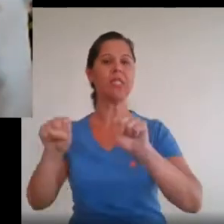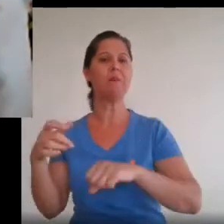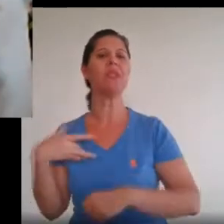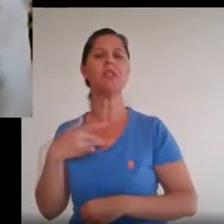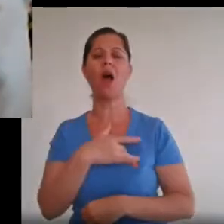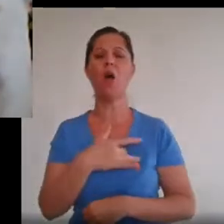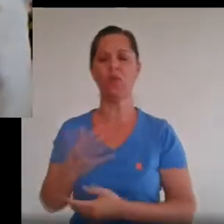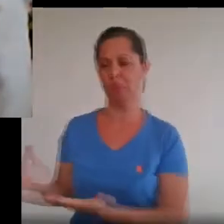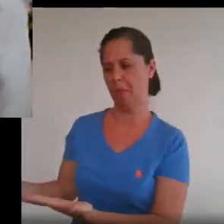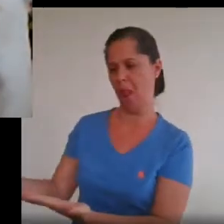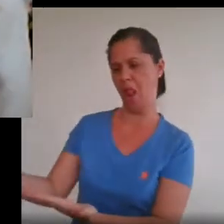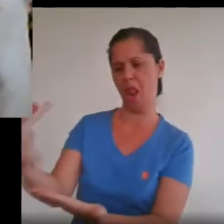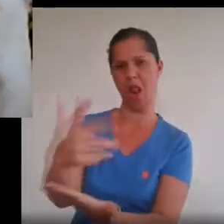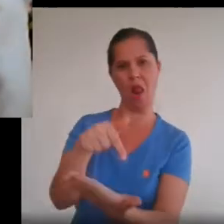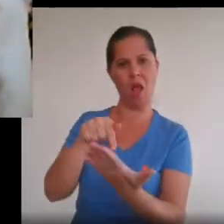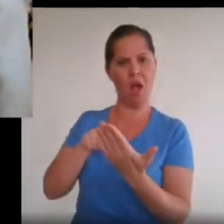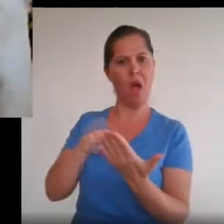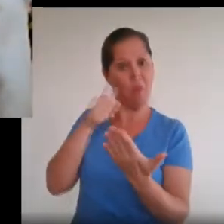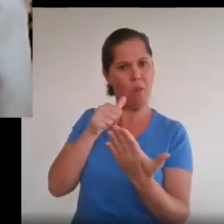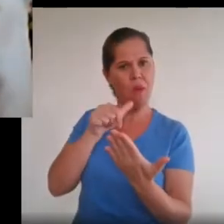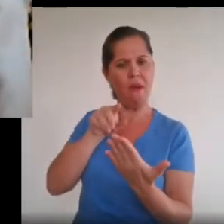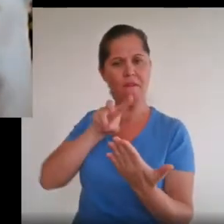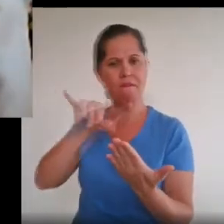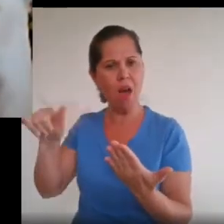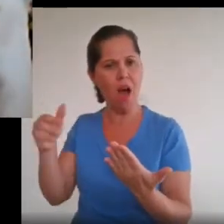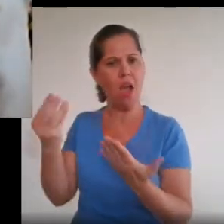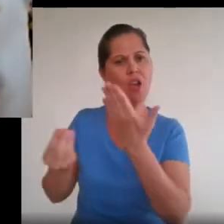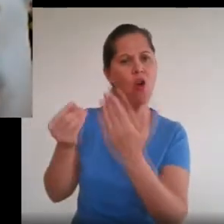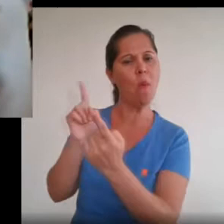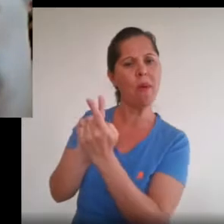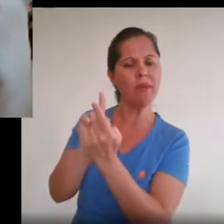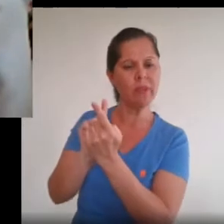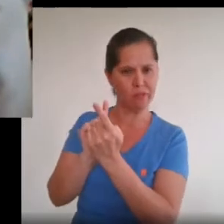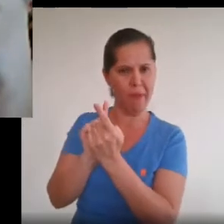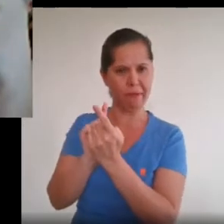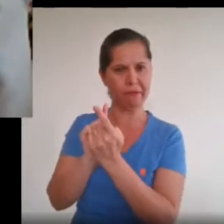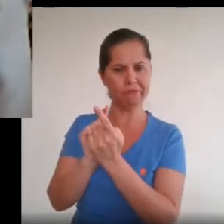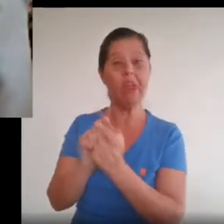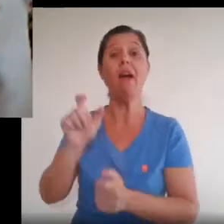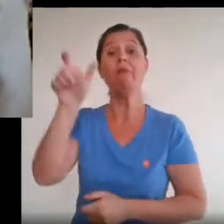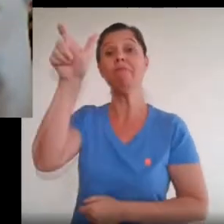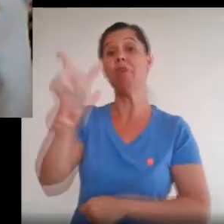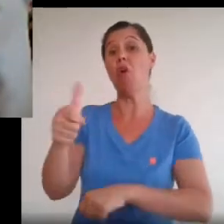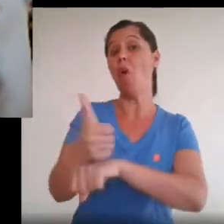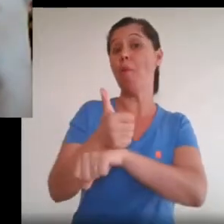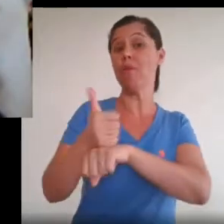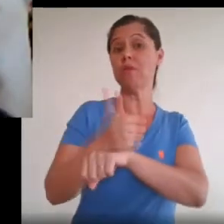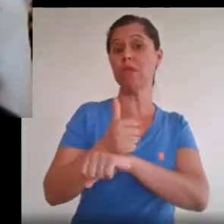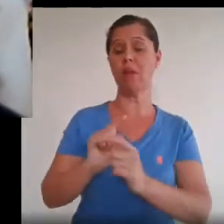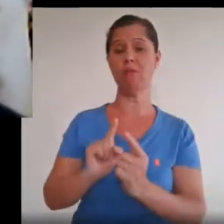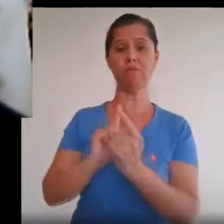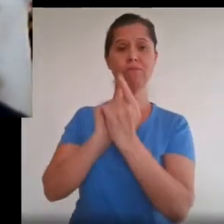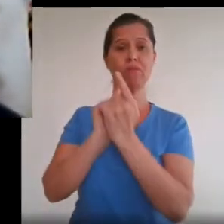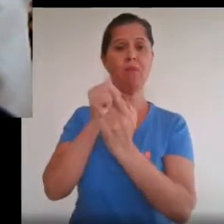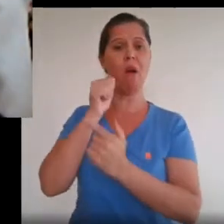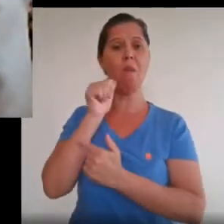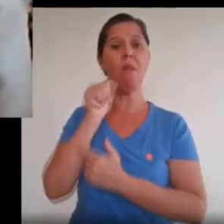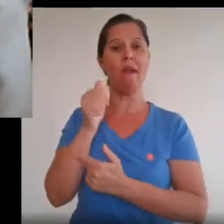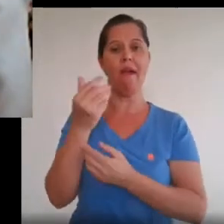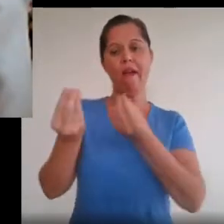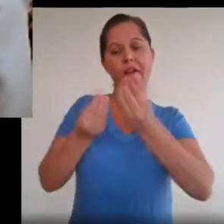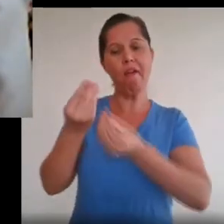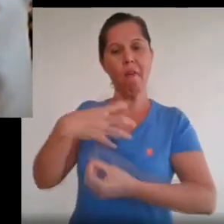acessado, como é que está isso? Então, a gente teve que trabalhar com isso. Quem vai atender essas mulheres? Como vai ser?